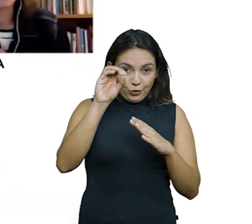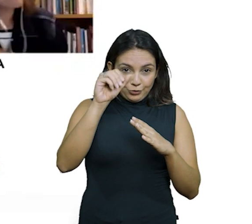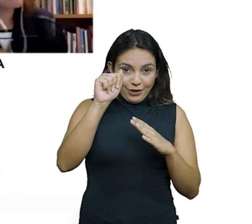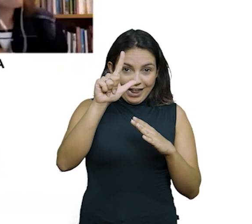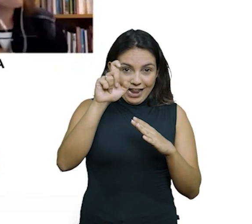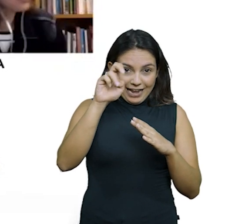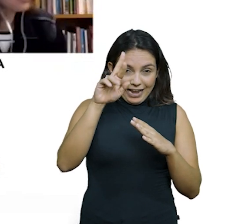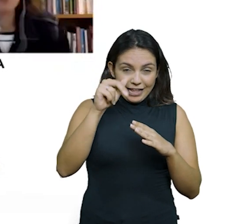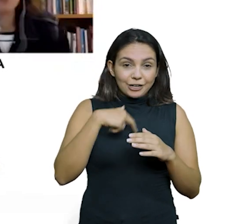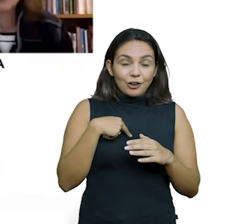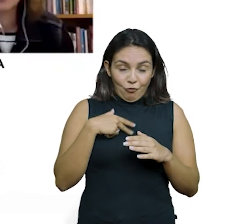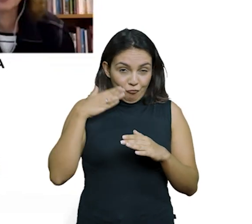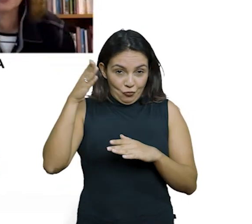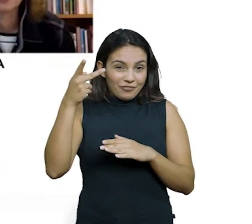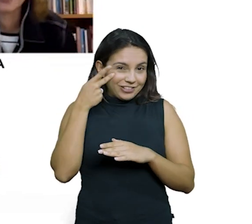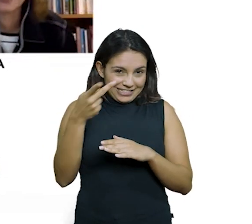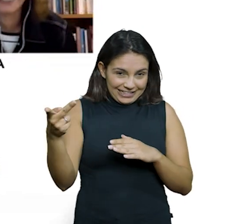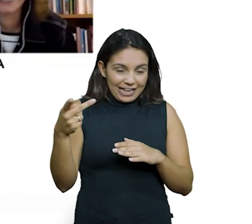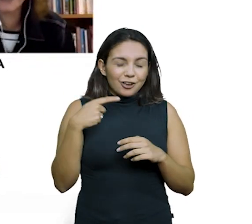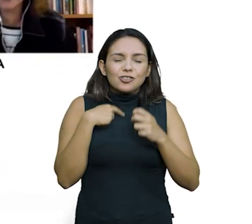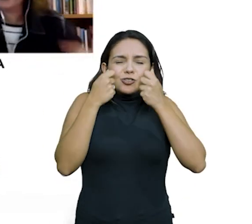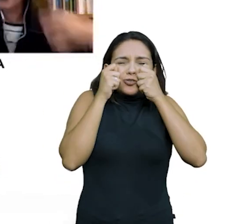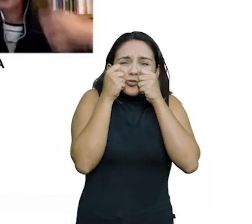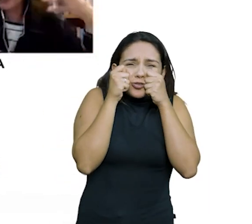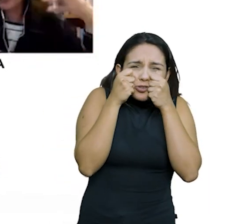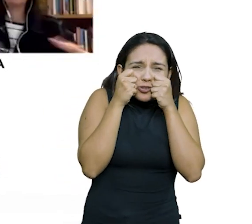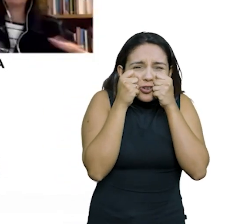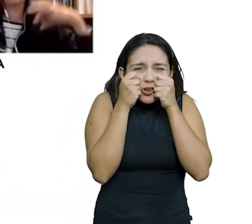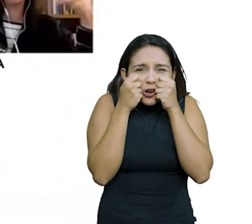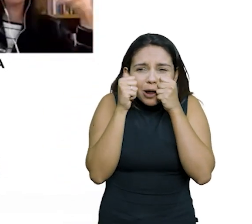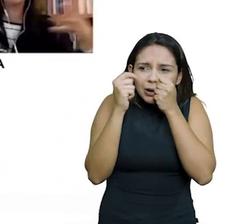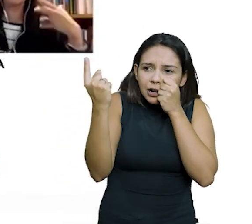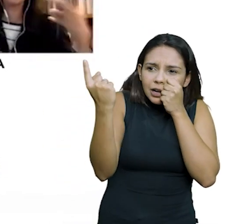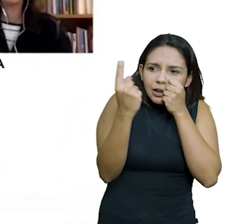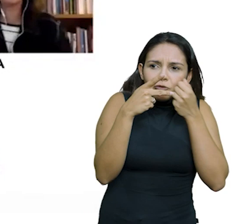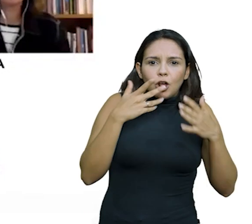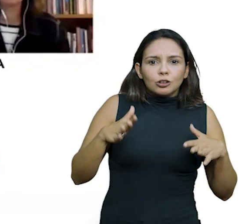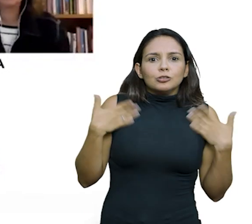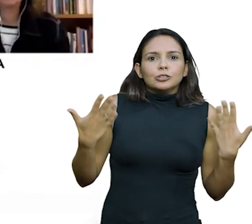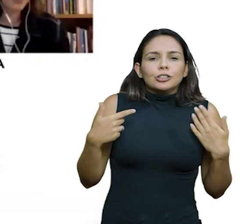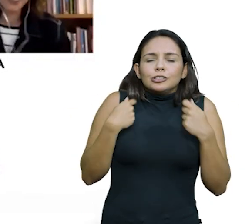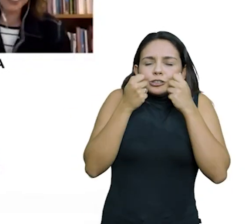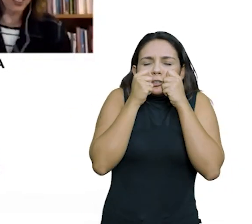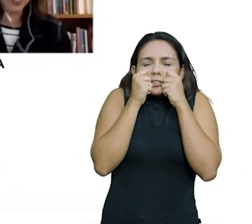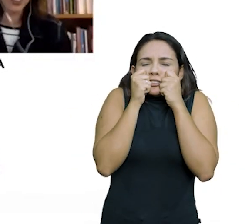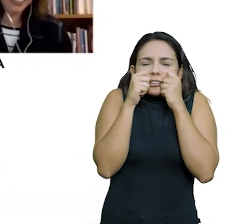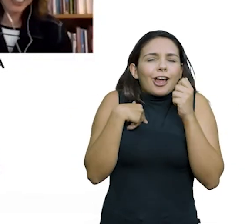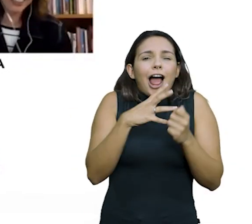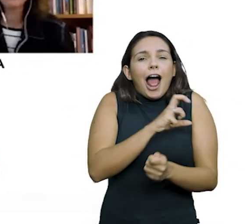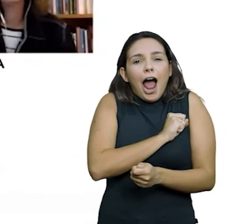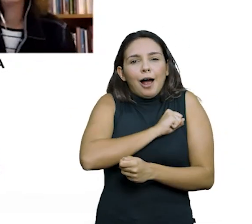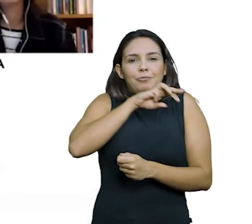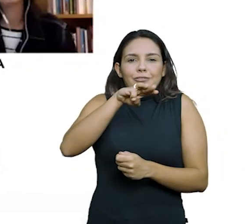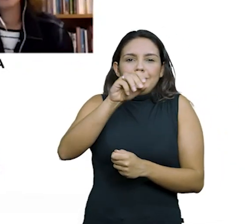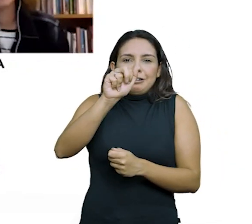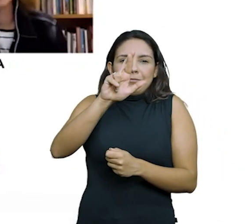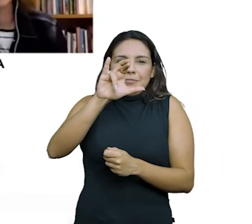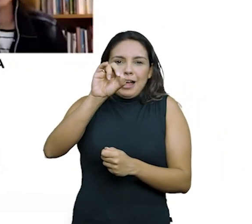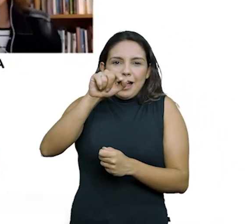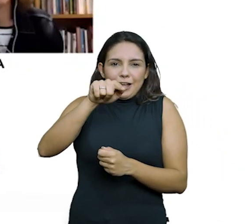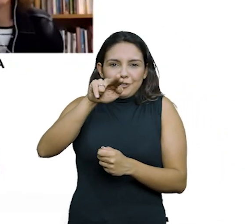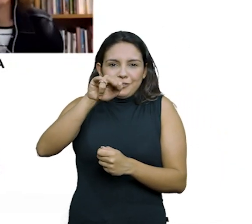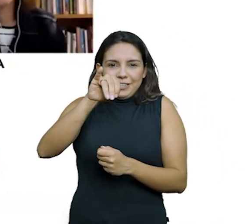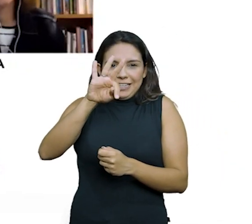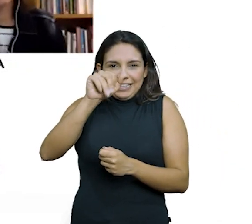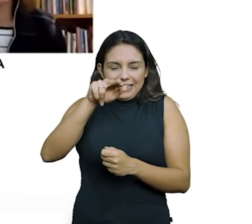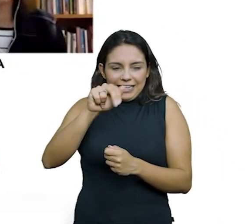passou, ela olhou para mim tão assustada, que era um choro, assim, aos borbotões. Eu sou tiete do Mário Quintana. Registrando